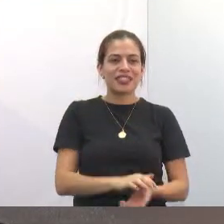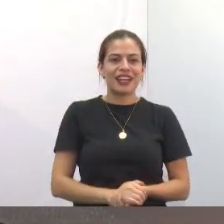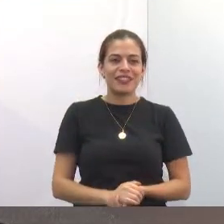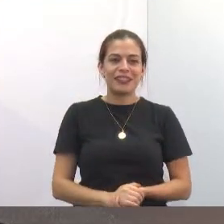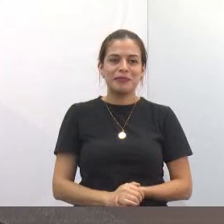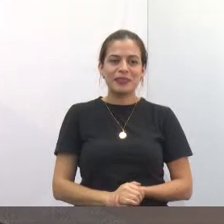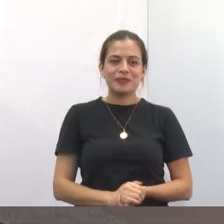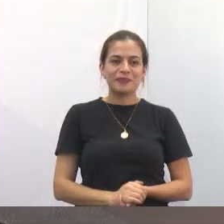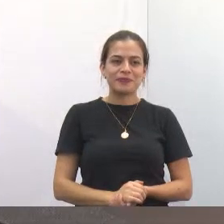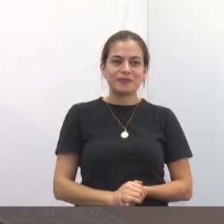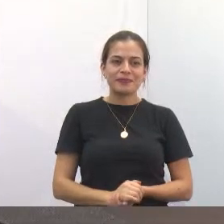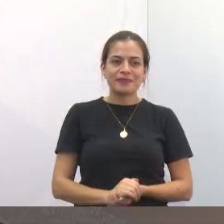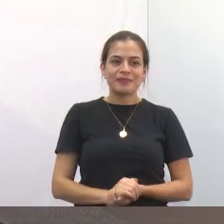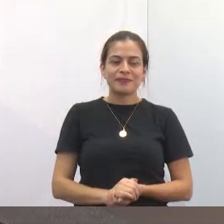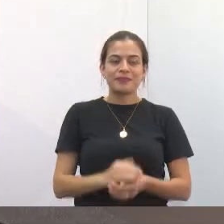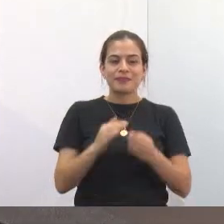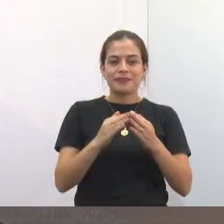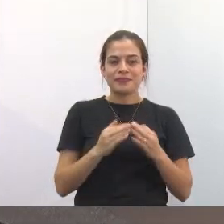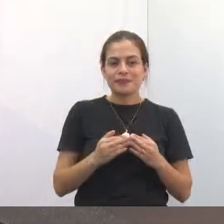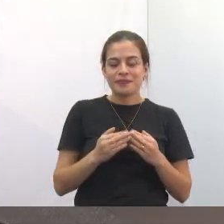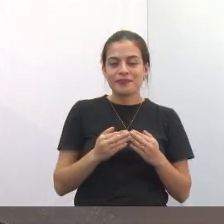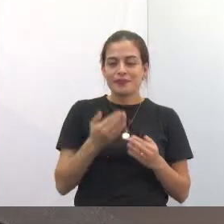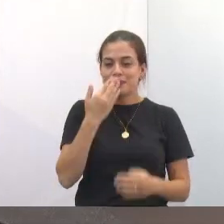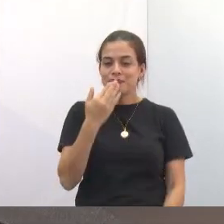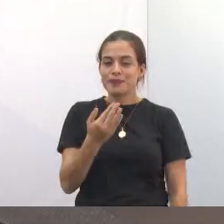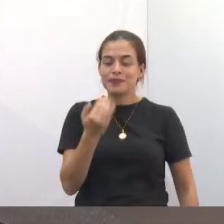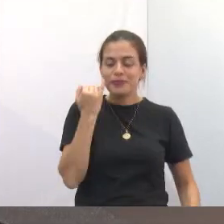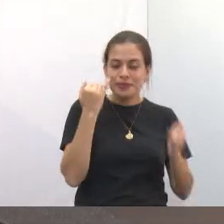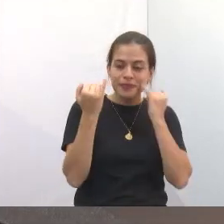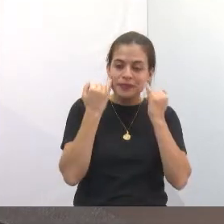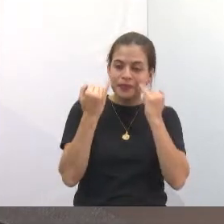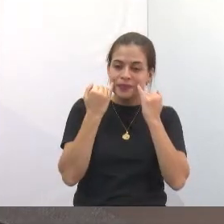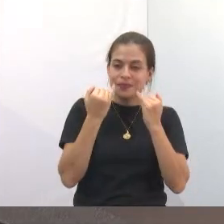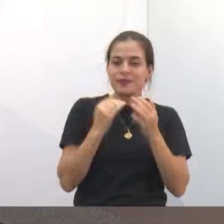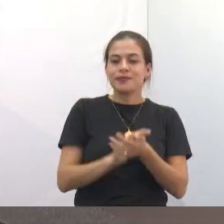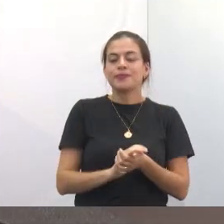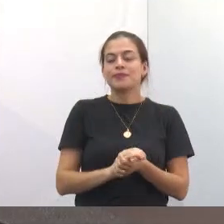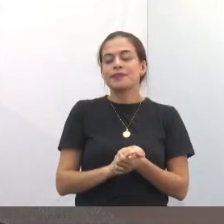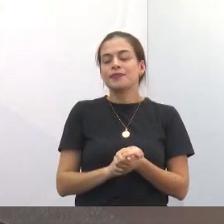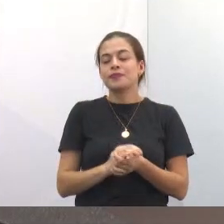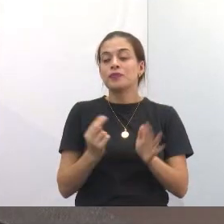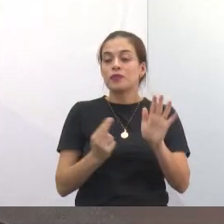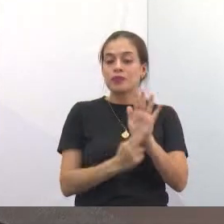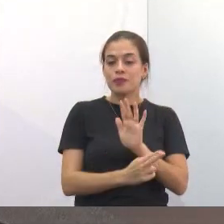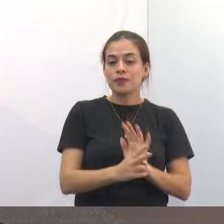Assunto, pedido de informação 127-2024, vereador Luiz Flávio.